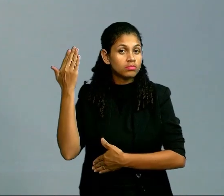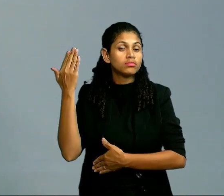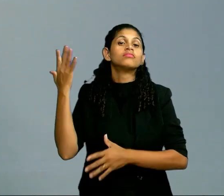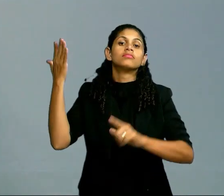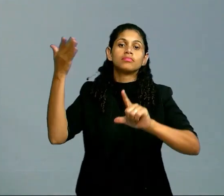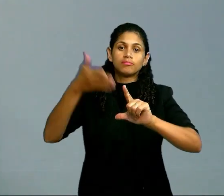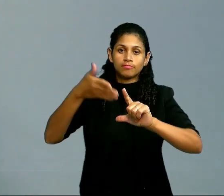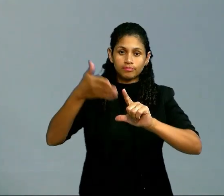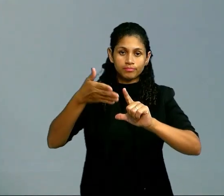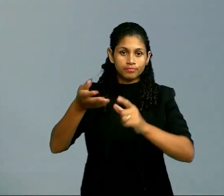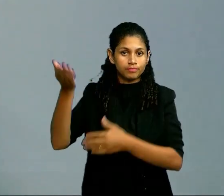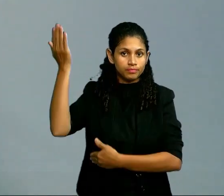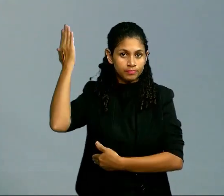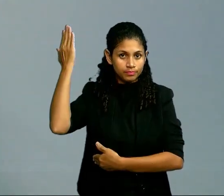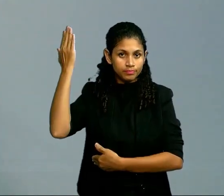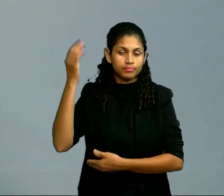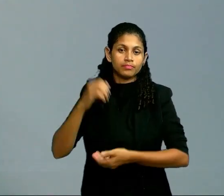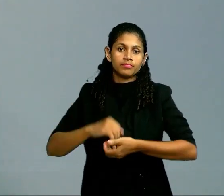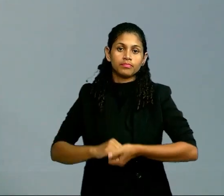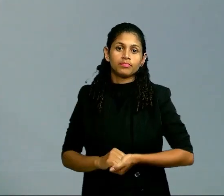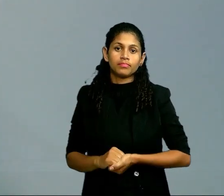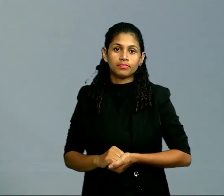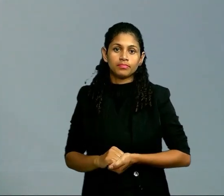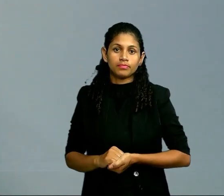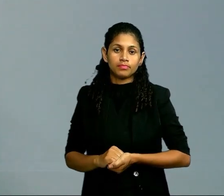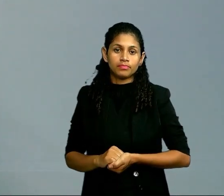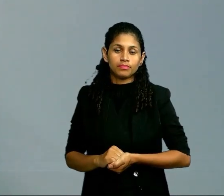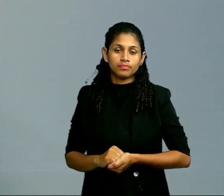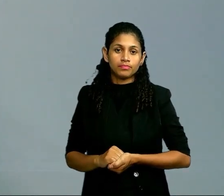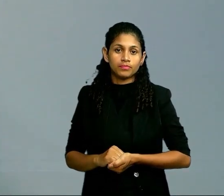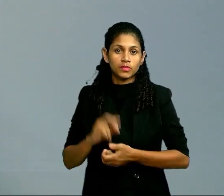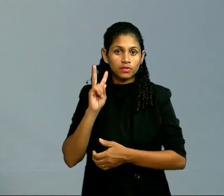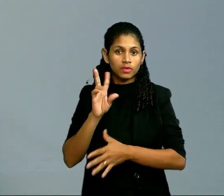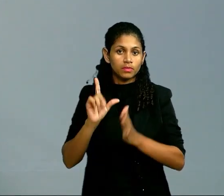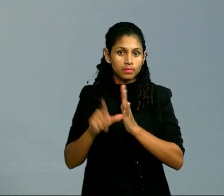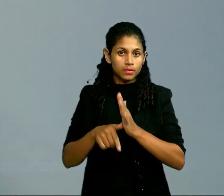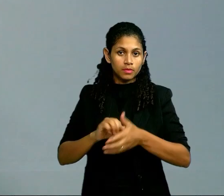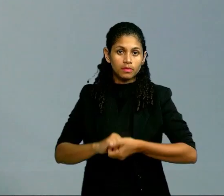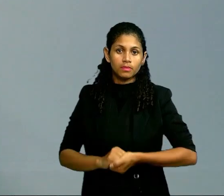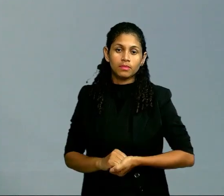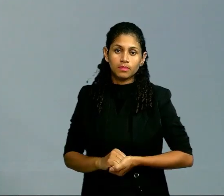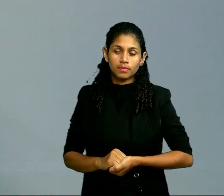ao entendimento da Guerra Fria, é só acessar os nossos portais. E a gente se vê na próxima.